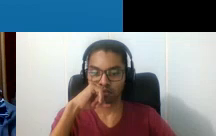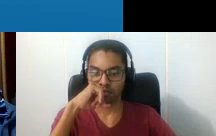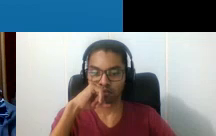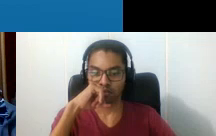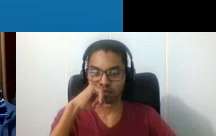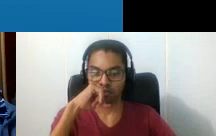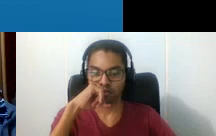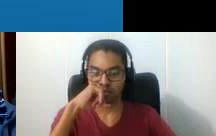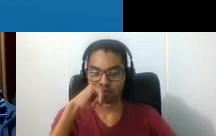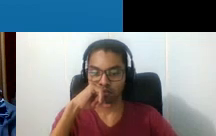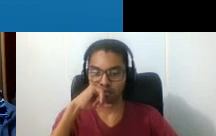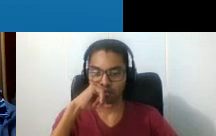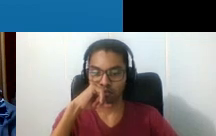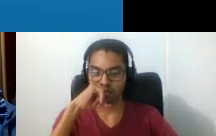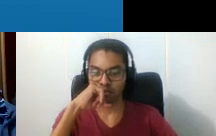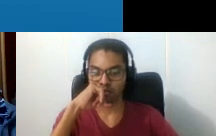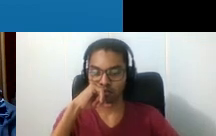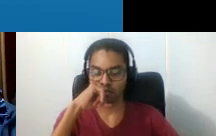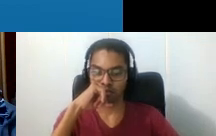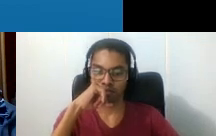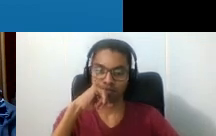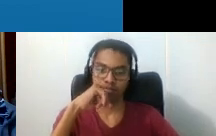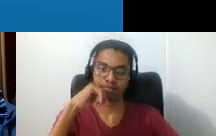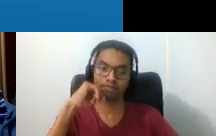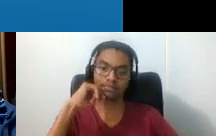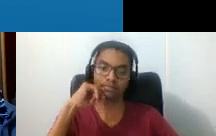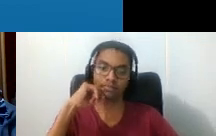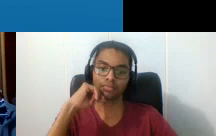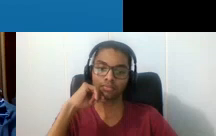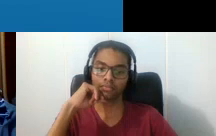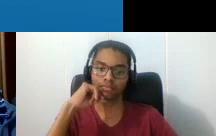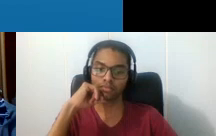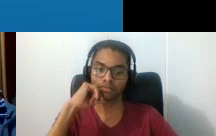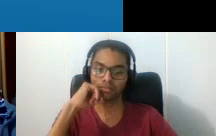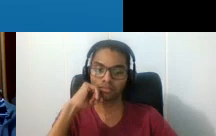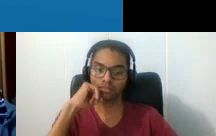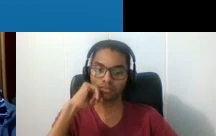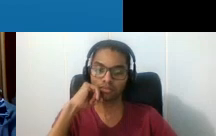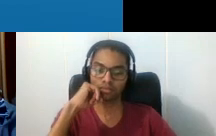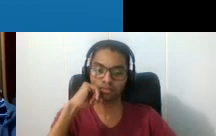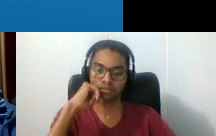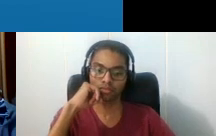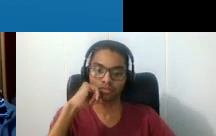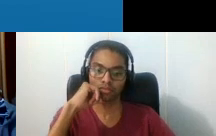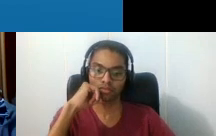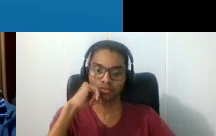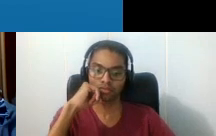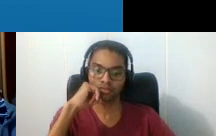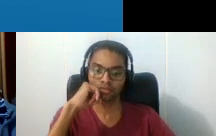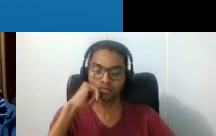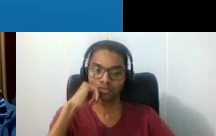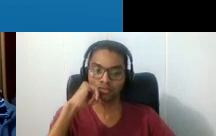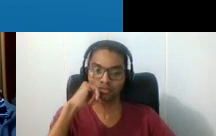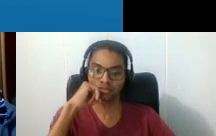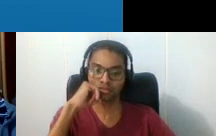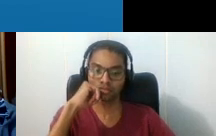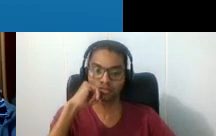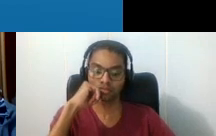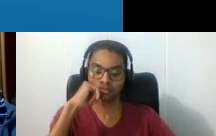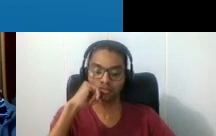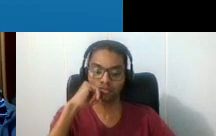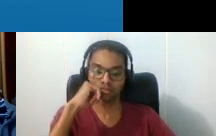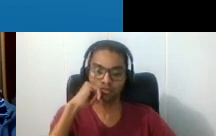esforço e dimensão da sua peça que ela nunca vai se romper. Ela vai durar para o resto da